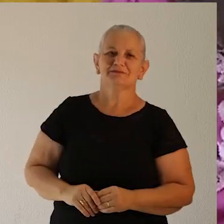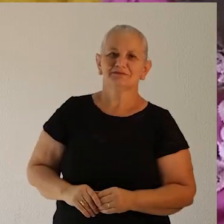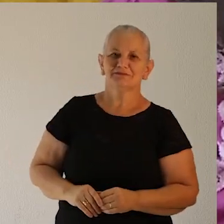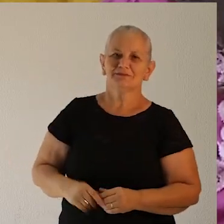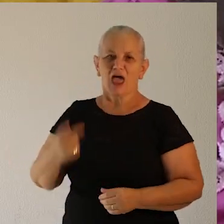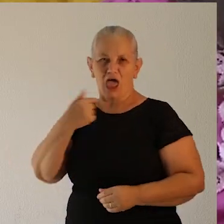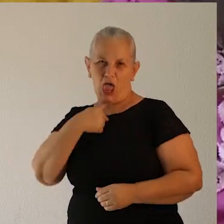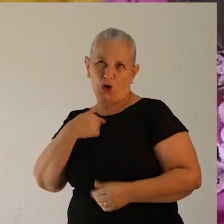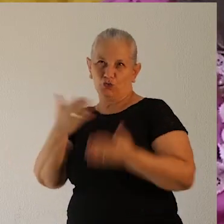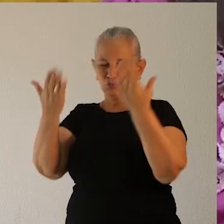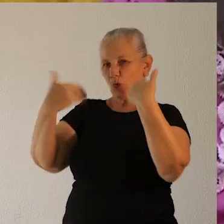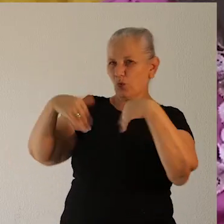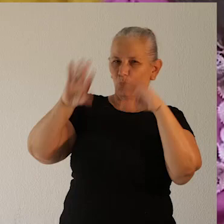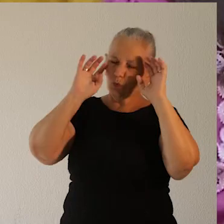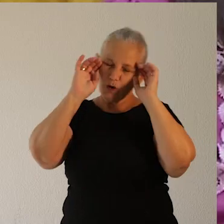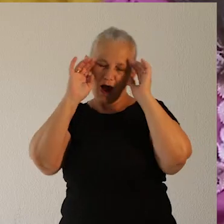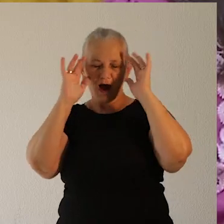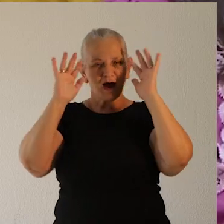Silvio Cuca,